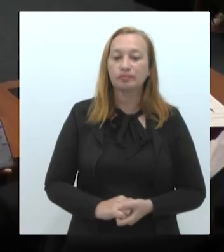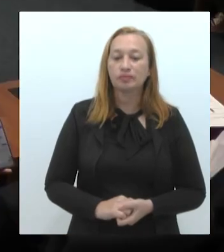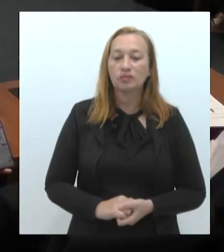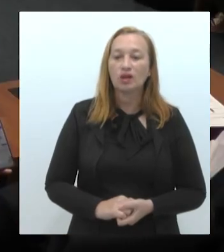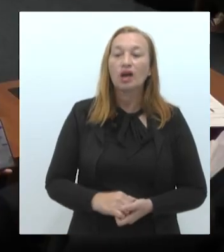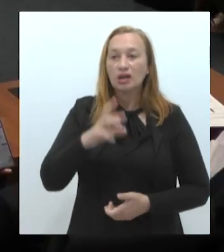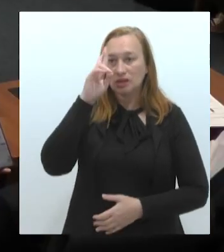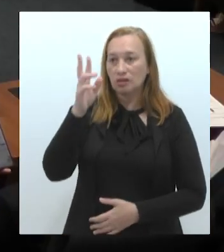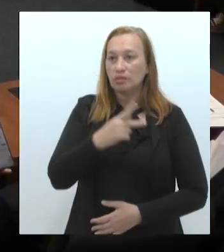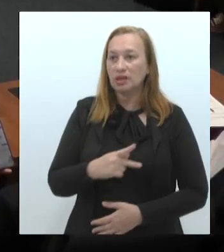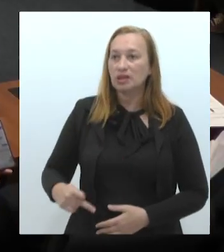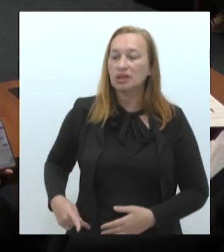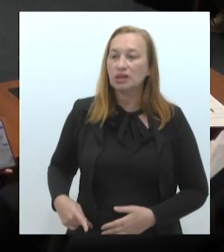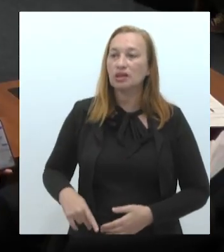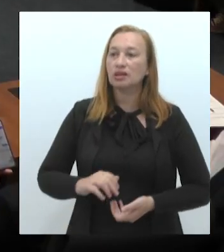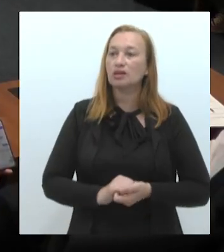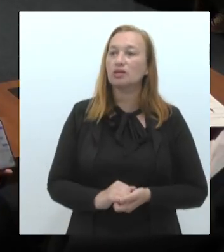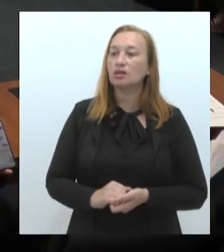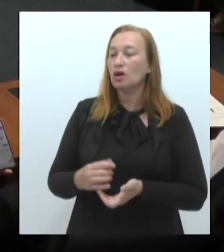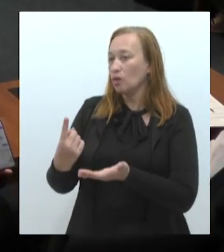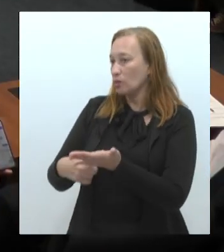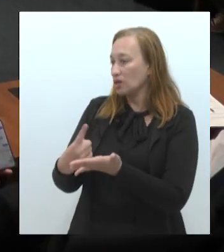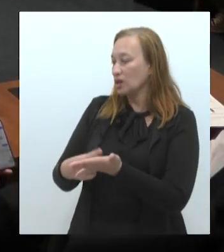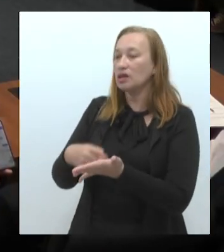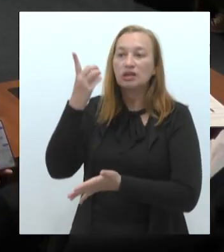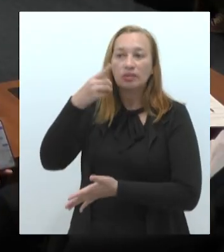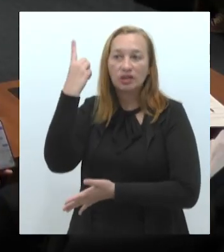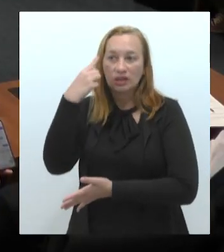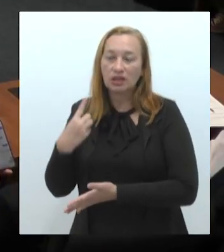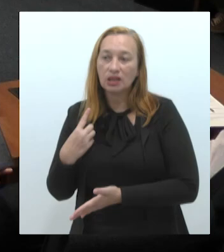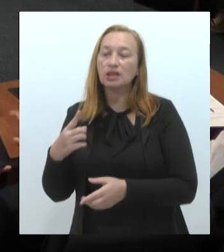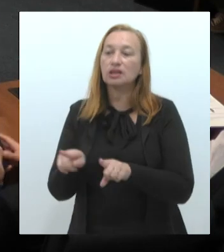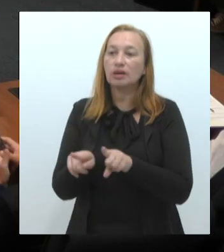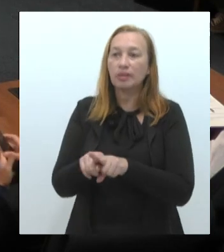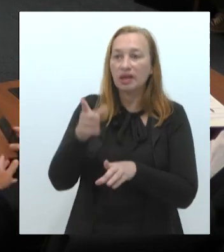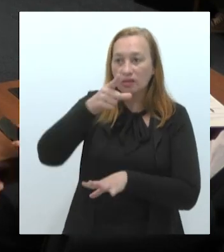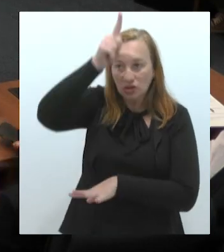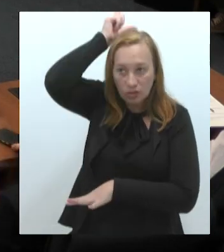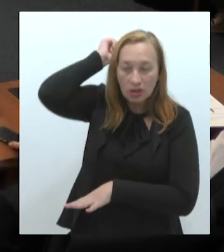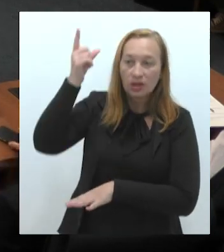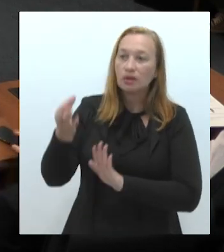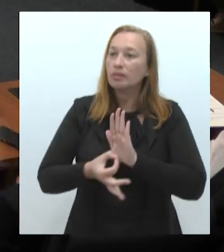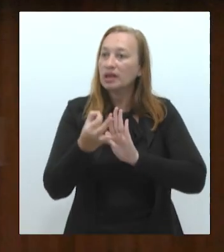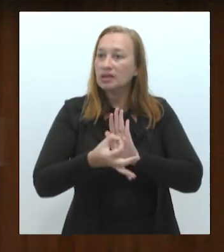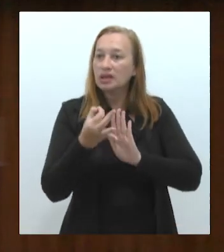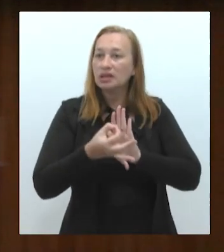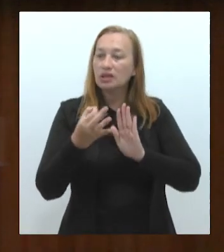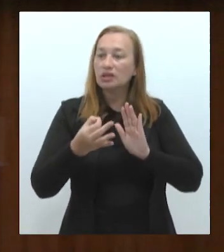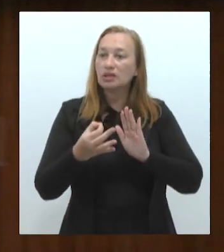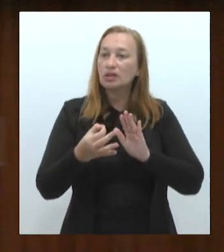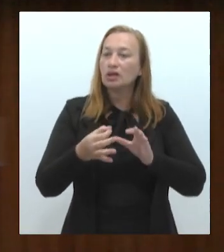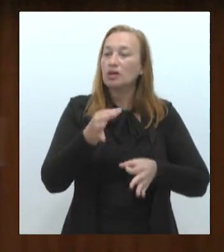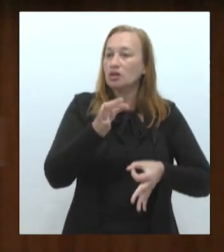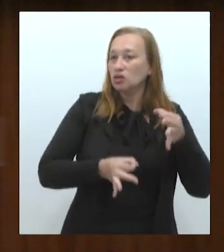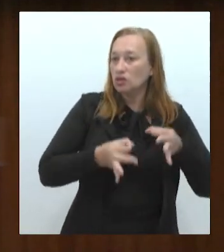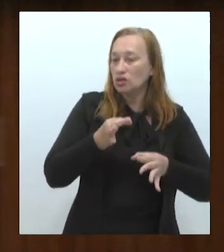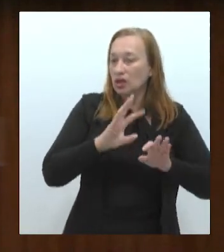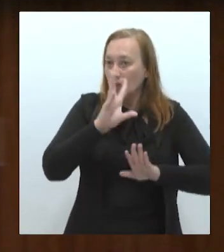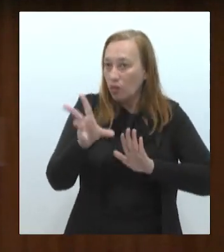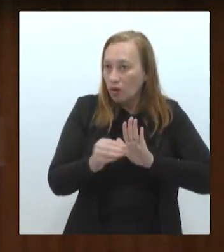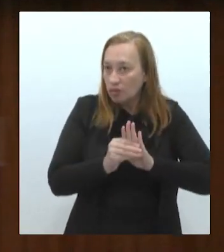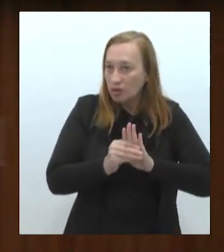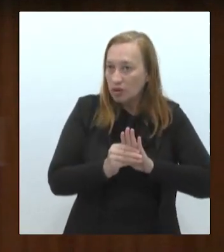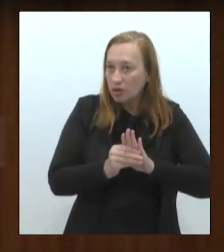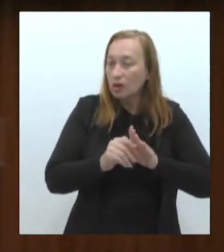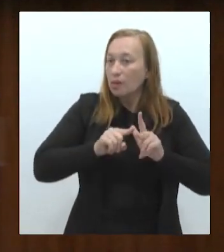Senhora presidente, entrando de acordo aqui com a deputada Dani e deputado Luiz Paulo, parecer vai ser pela juridicidade com emendas